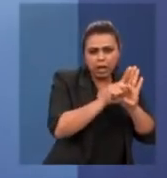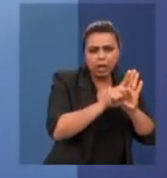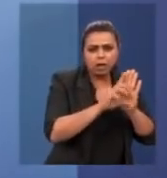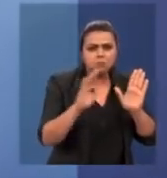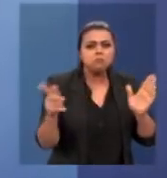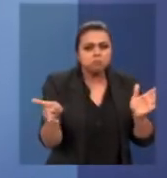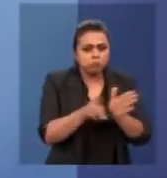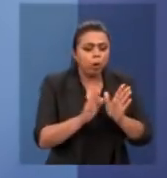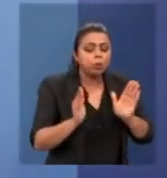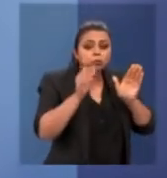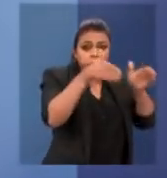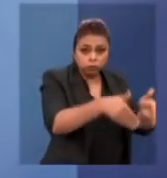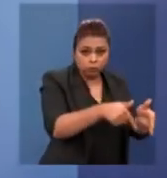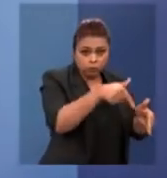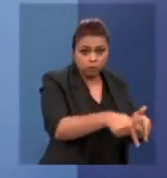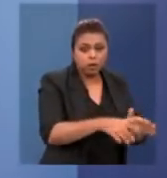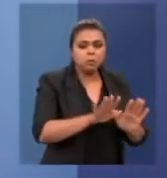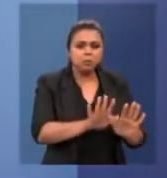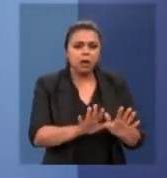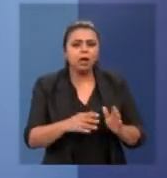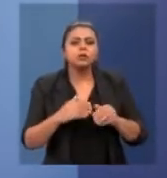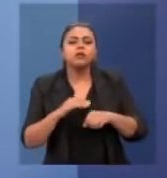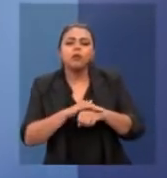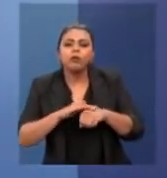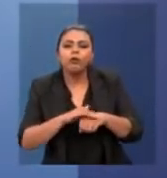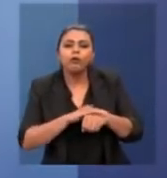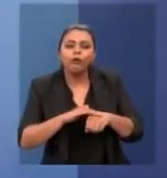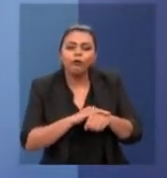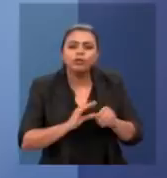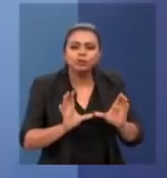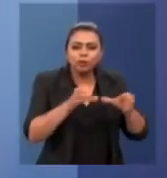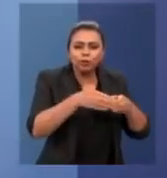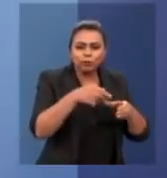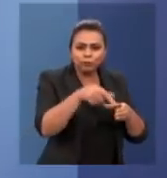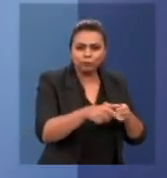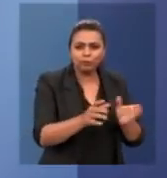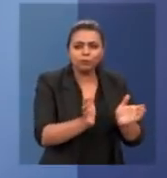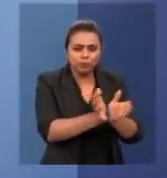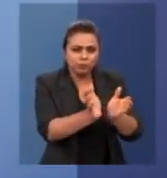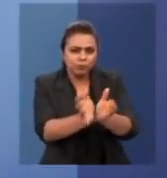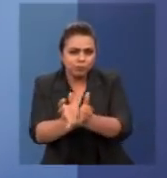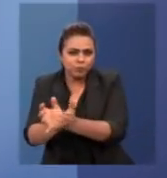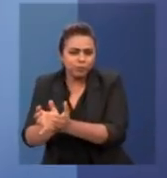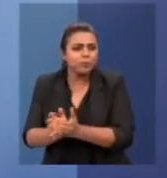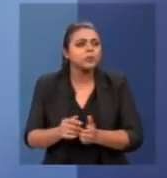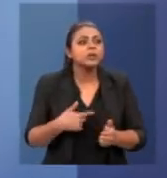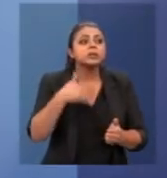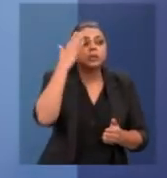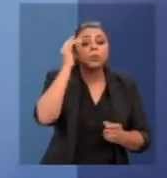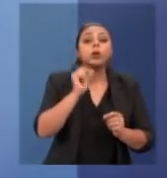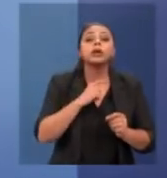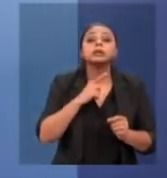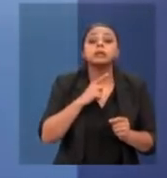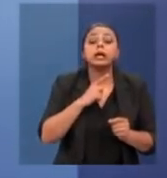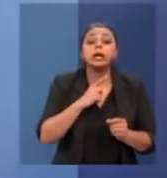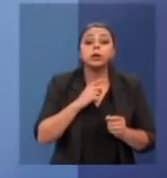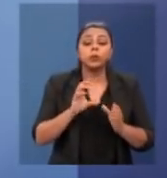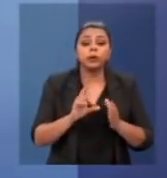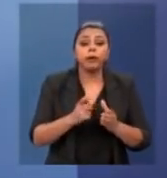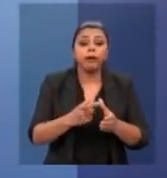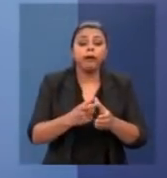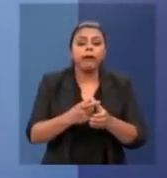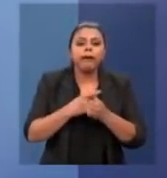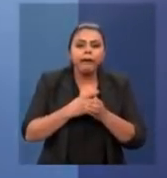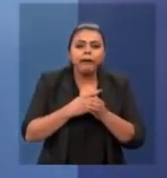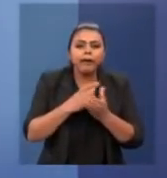mas quando estava conversando com as cooperativas associações quando a gente fala com as cooperativas sabem que o microcrédito já traz